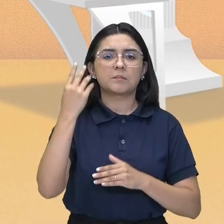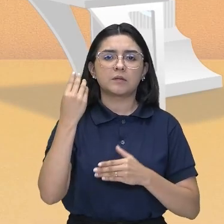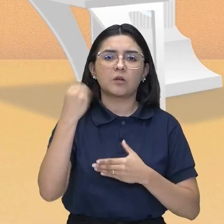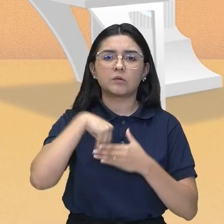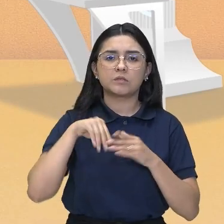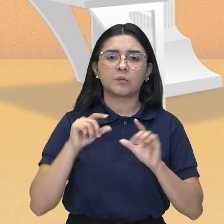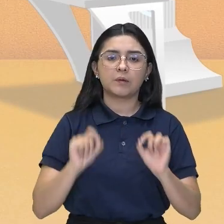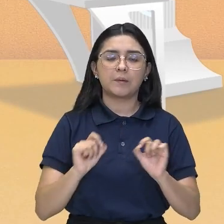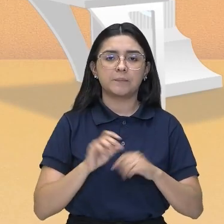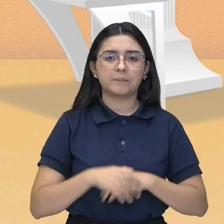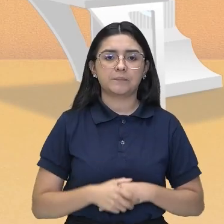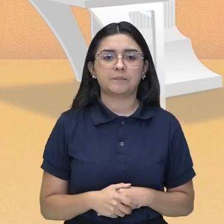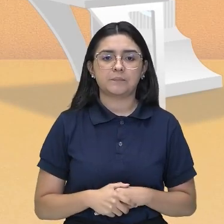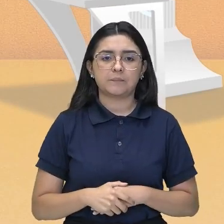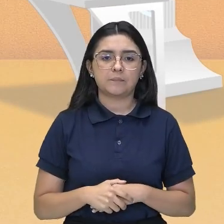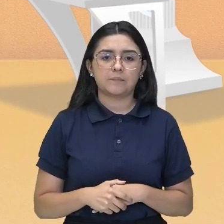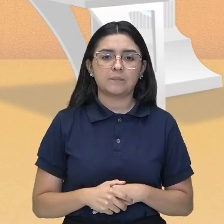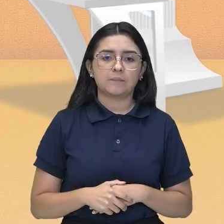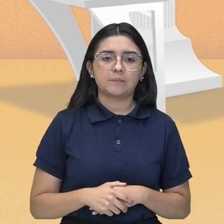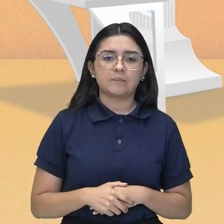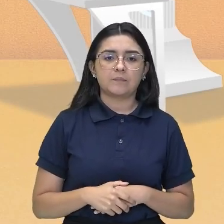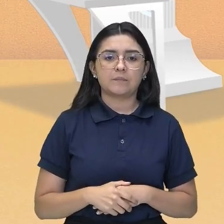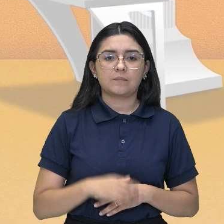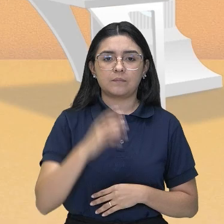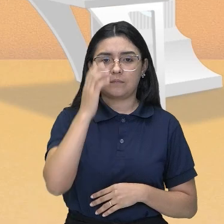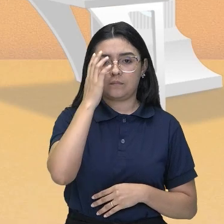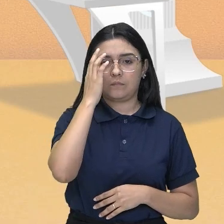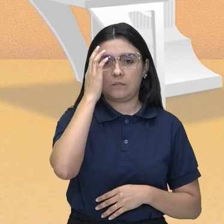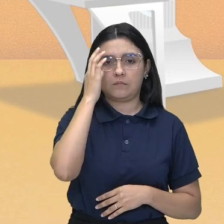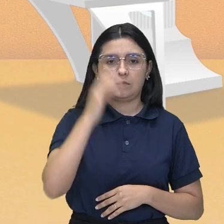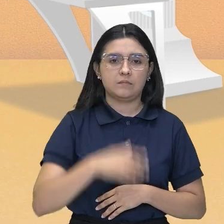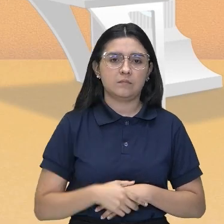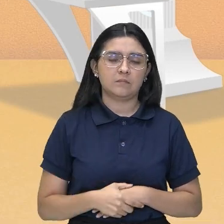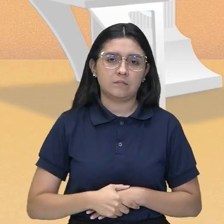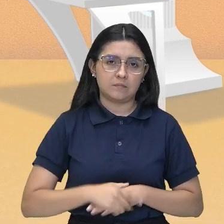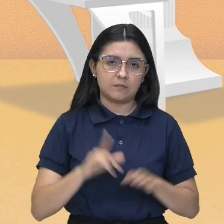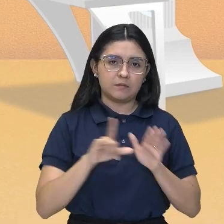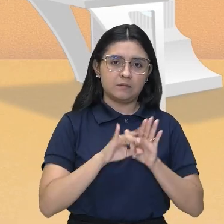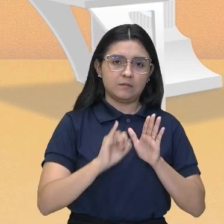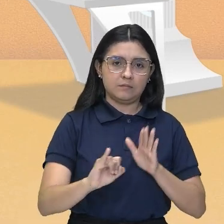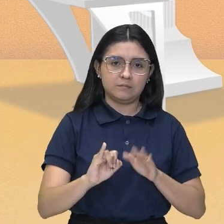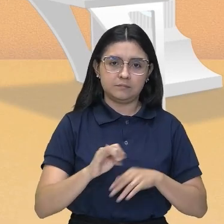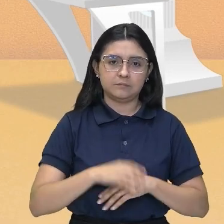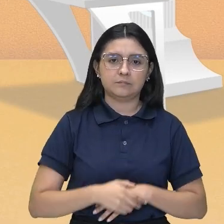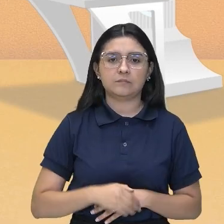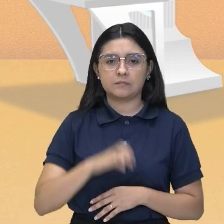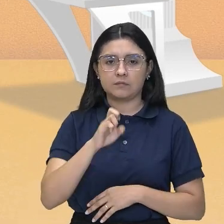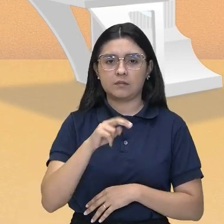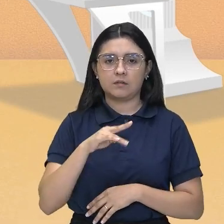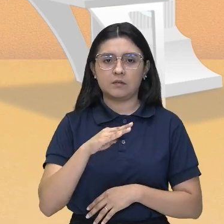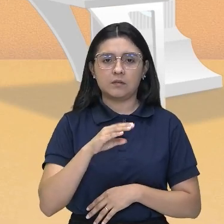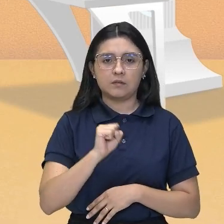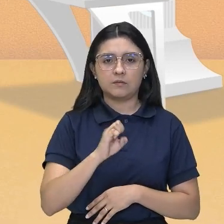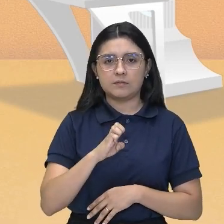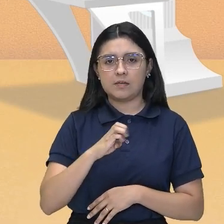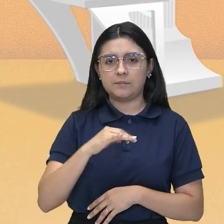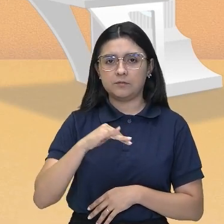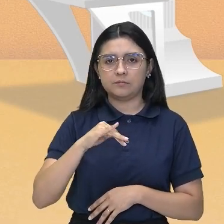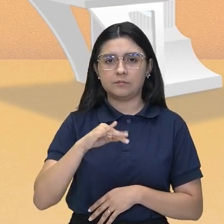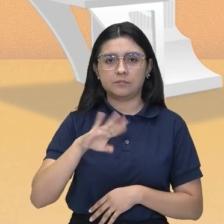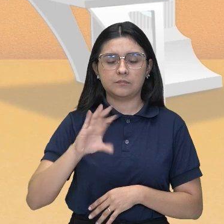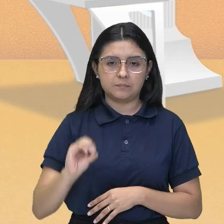internos? Aí, vamos lá para os fatores internos. A lei Eusébio de Queiroz. Vejam lá, a lei Eusébio de Queiroz é a lei